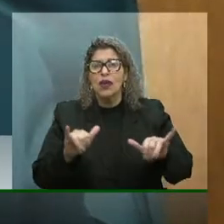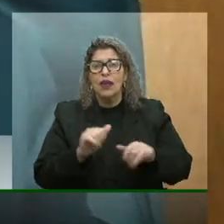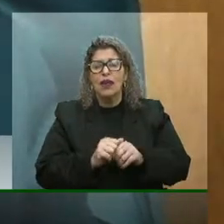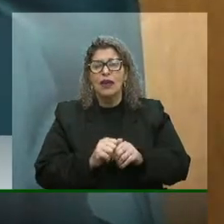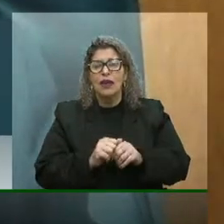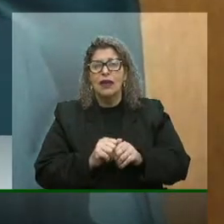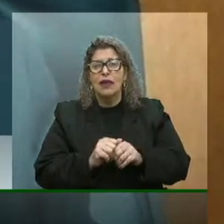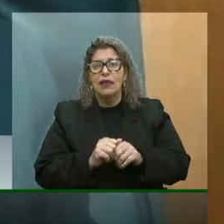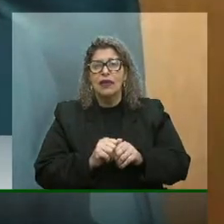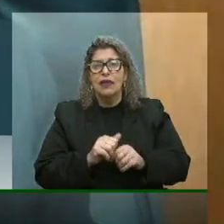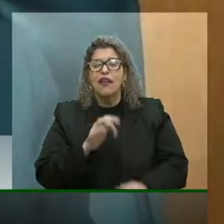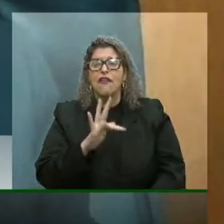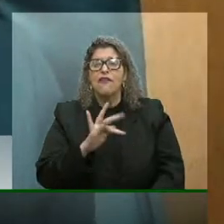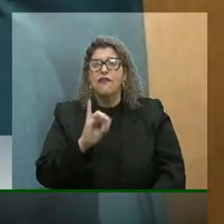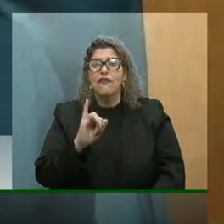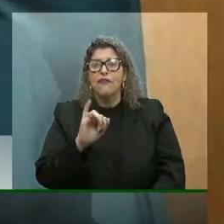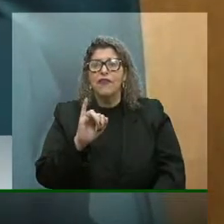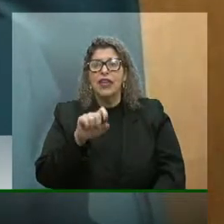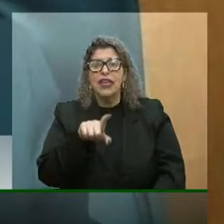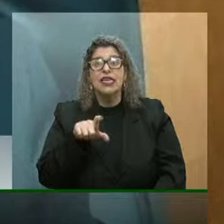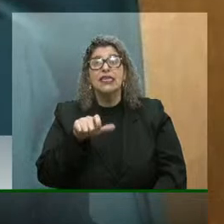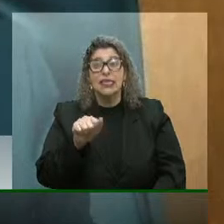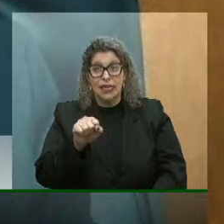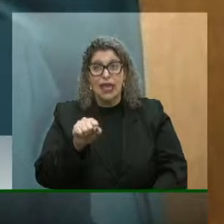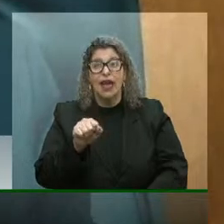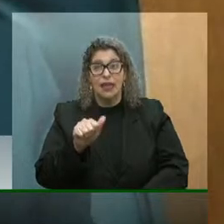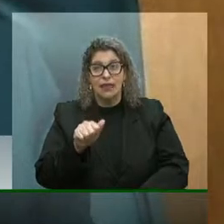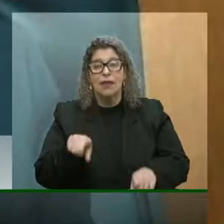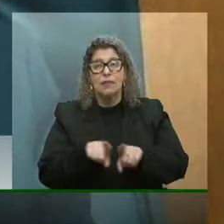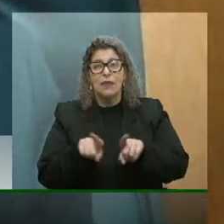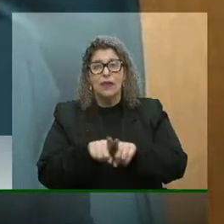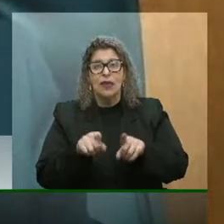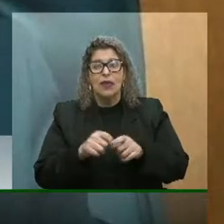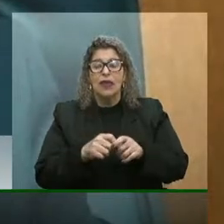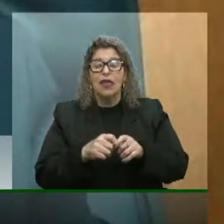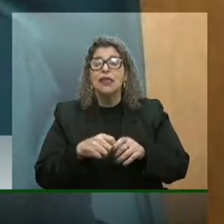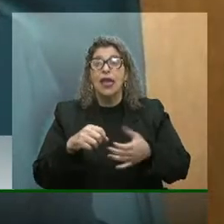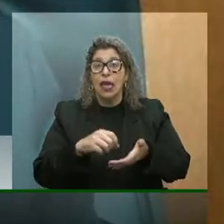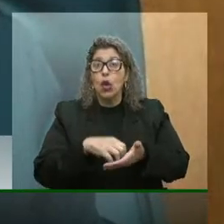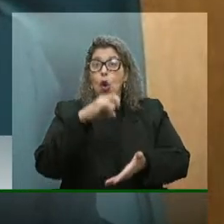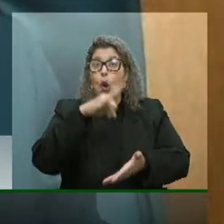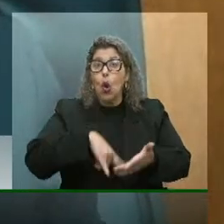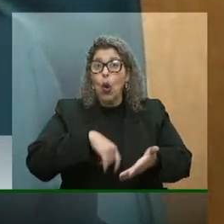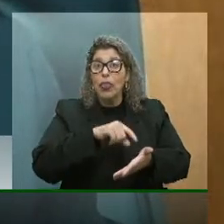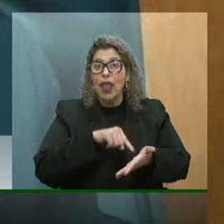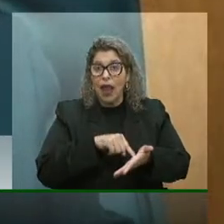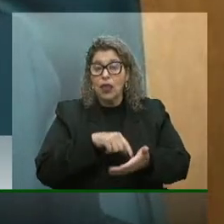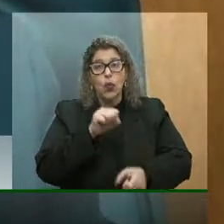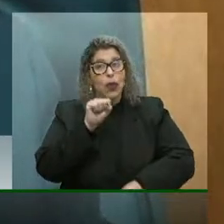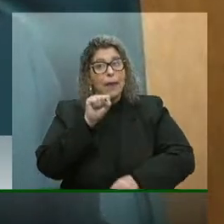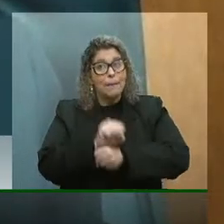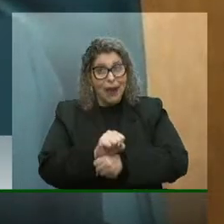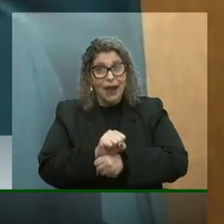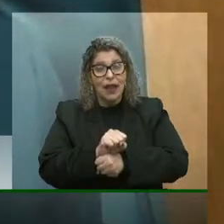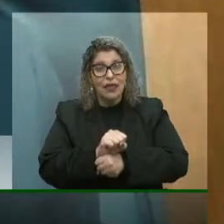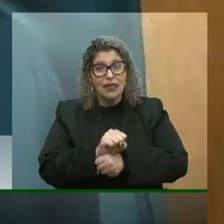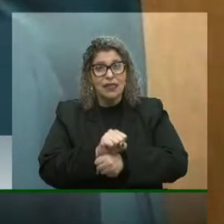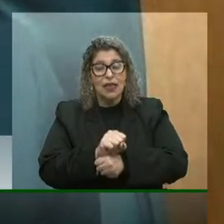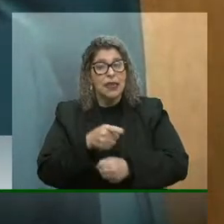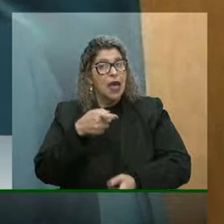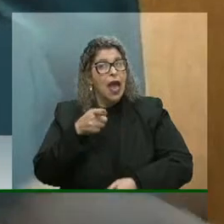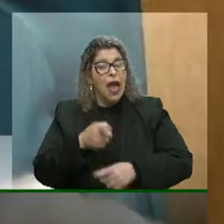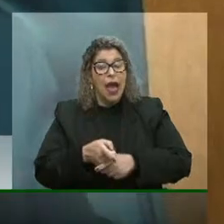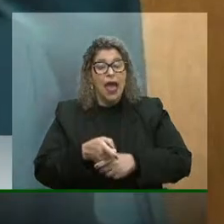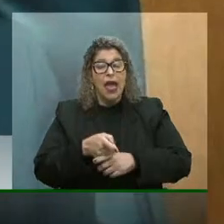fixa. Dito pela Secretaria de Educação, há um contrato, uma cláusula que diz que quando a paralisação não é por culpa dos